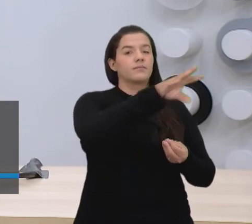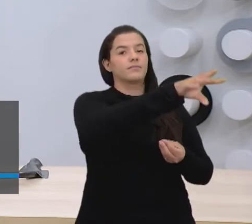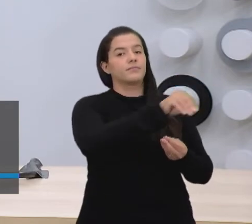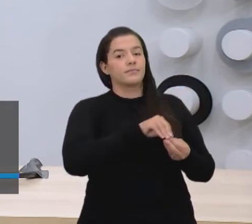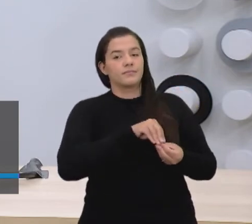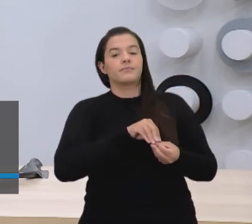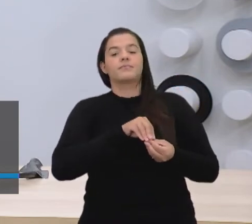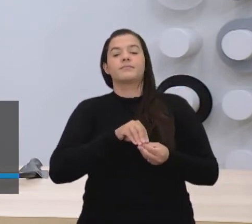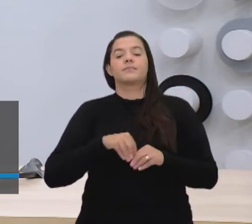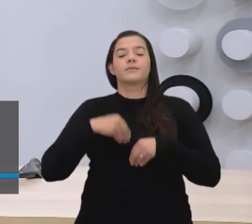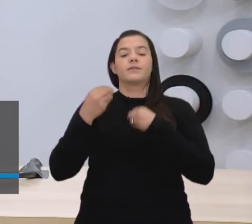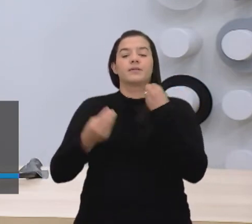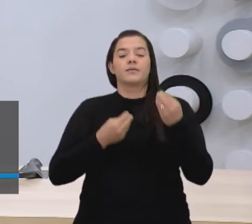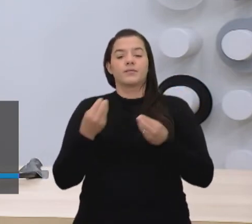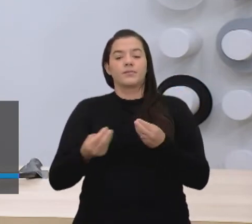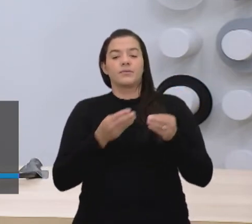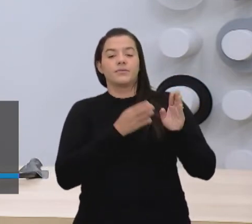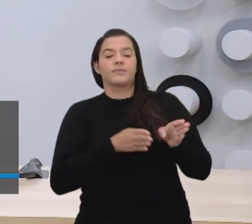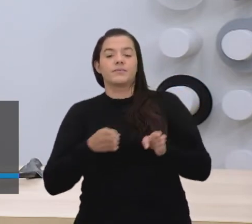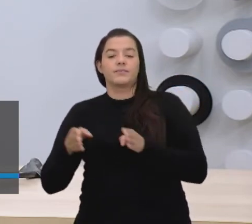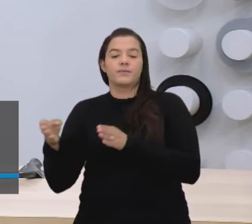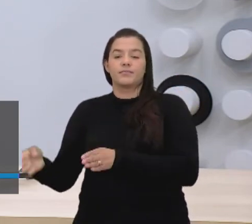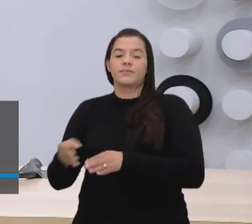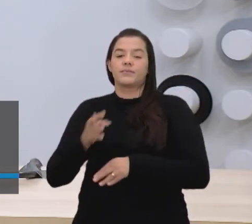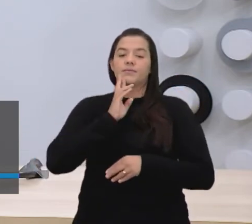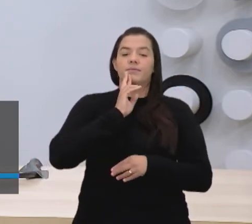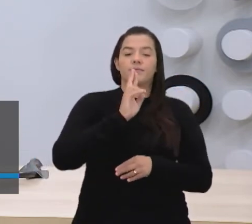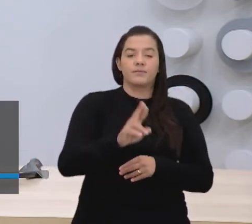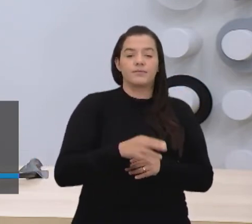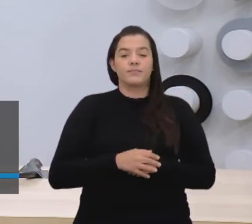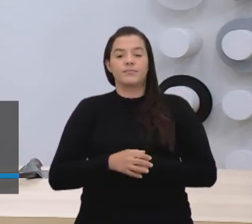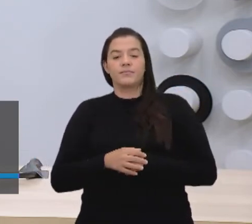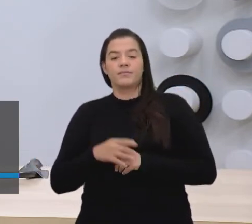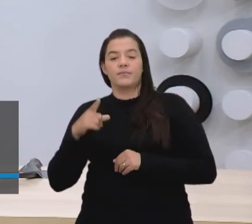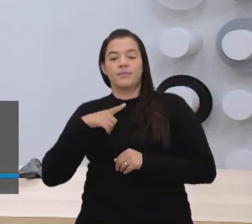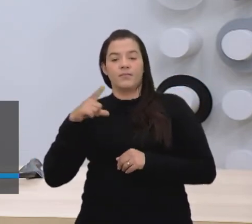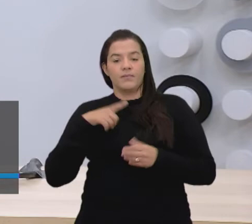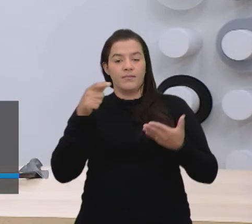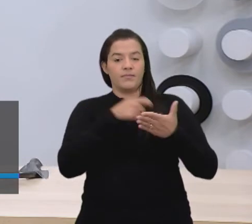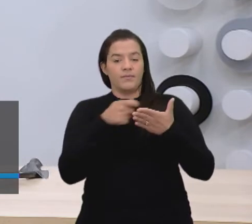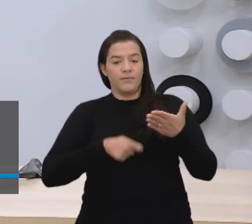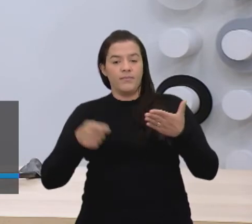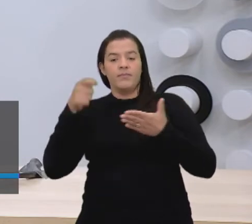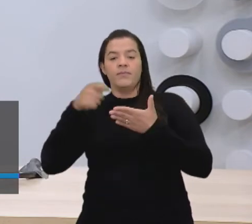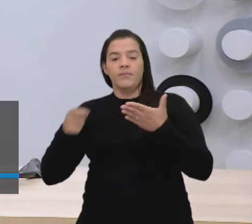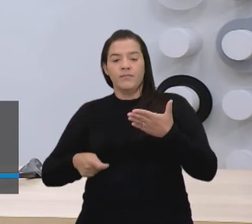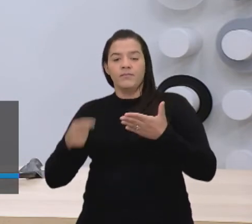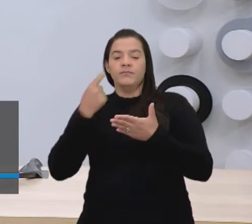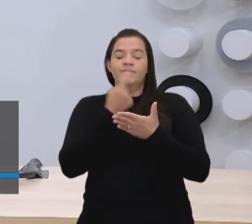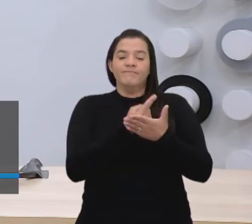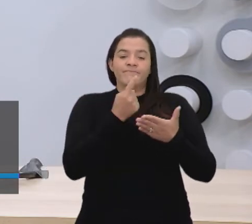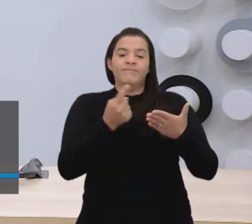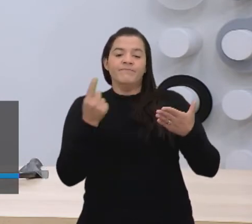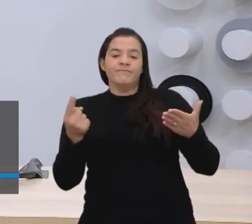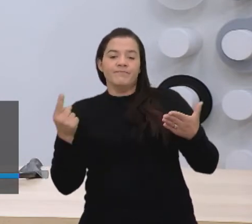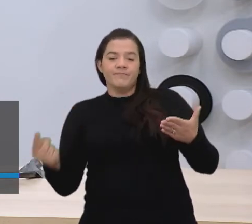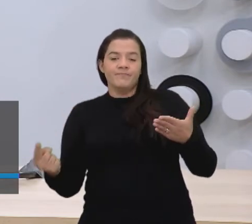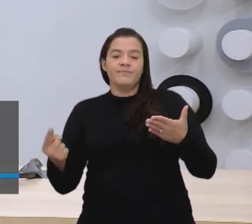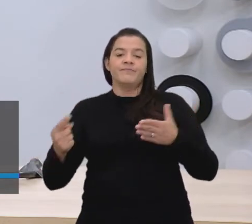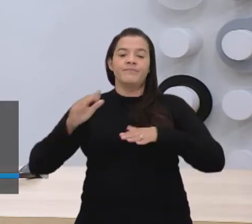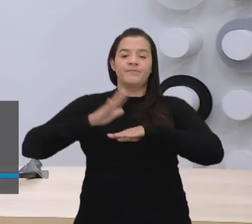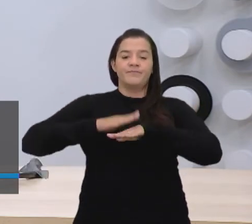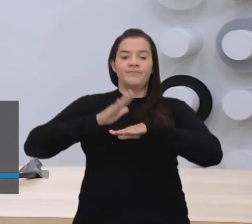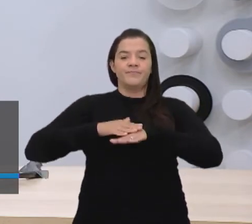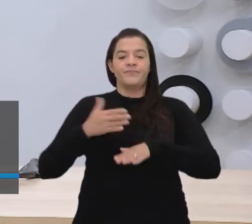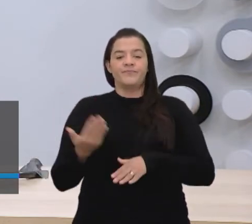ainda, como que vai organizar essas respostas, né? Também. Porque ele vai ter que vir anotar resposta por resposta, Uma por uma. manualmente. Isso. Agora,